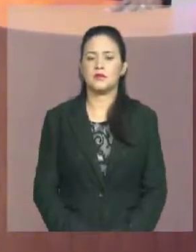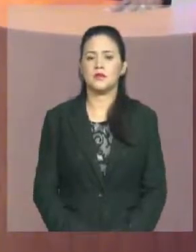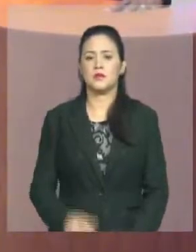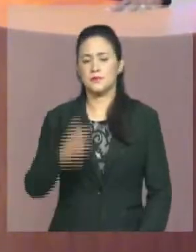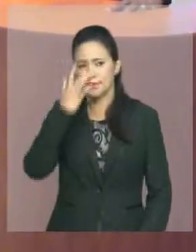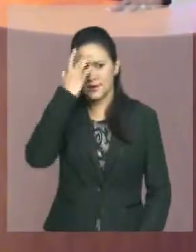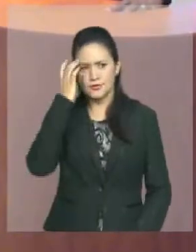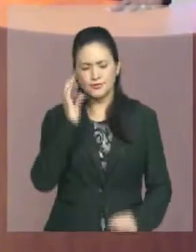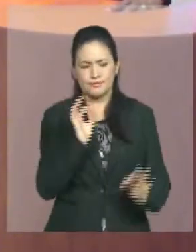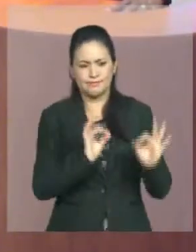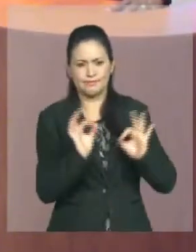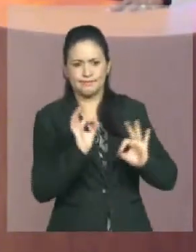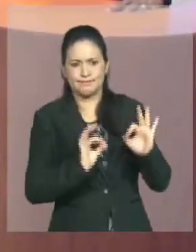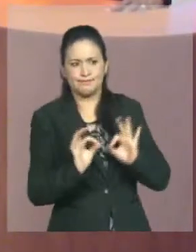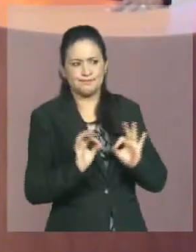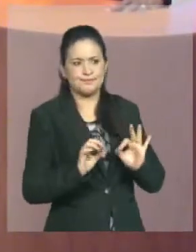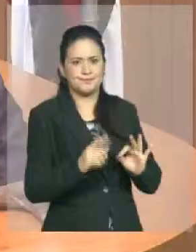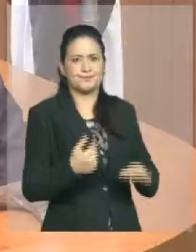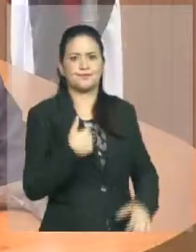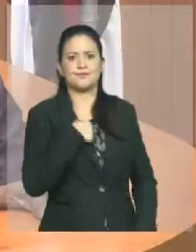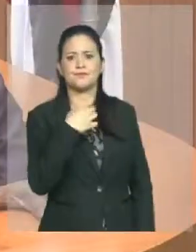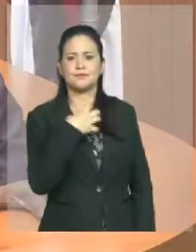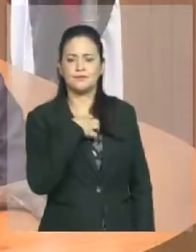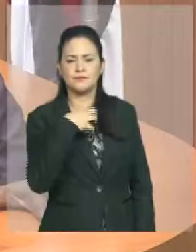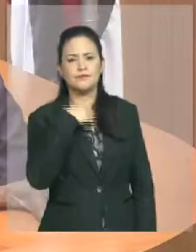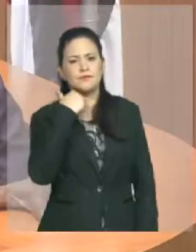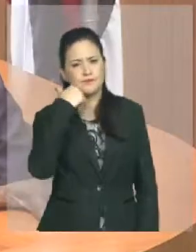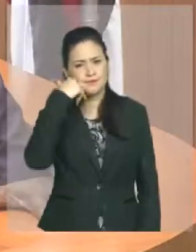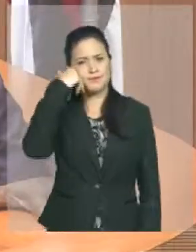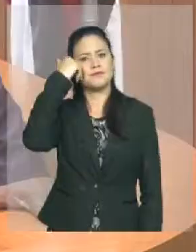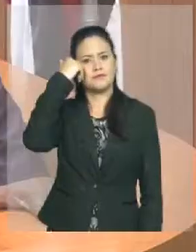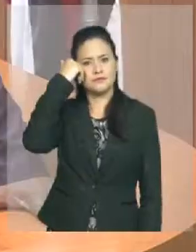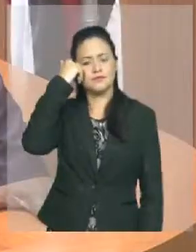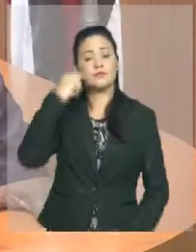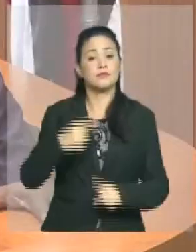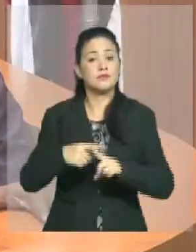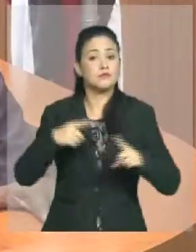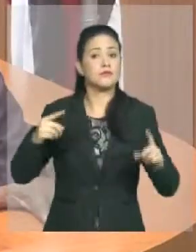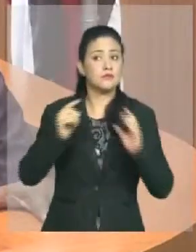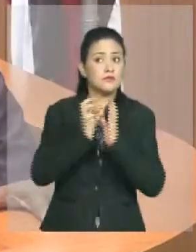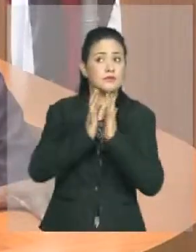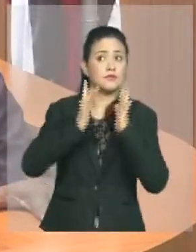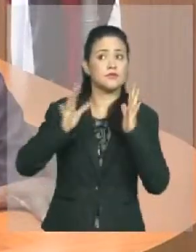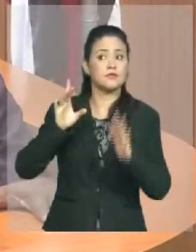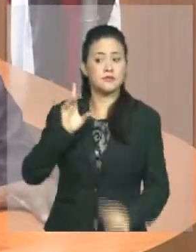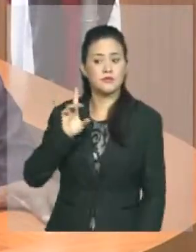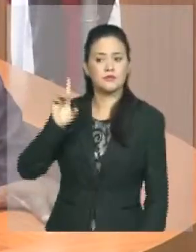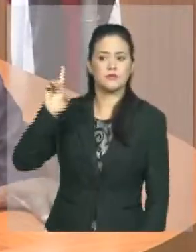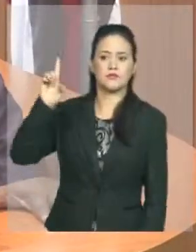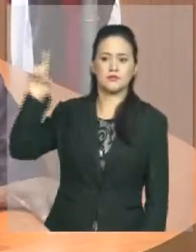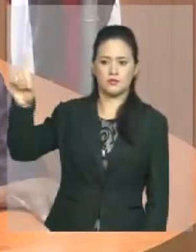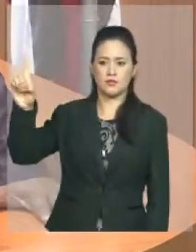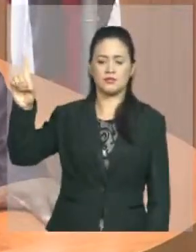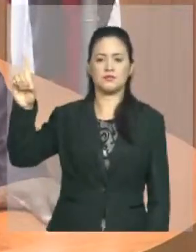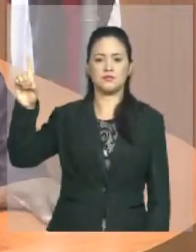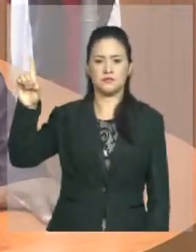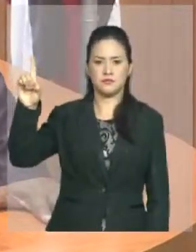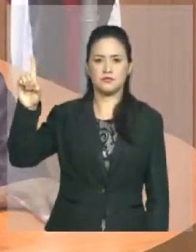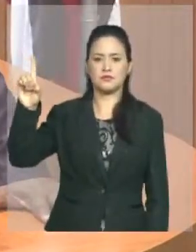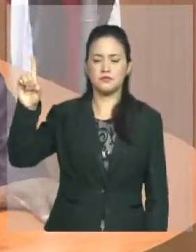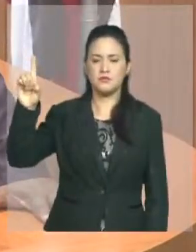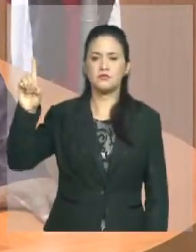de constrangimento e vergonha, mas, para a glória de Deus, o nosso parlamento, que é um parlamento